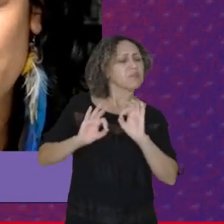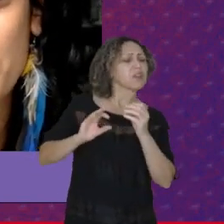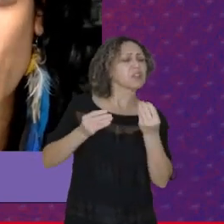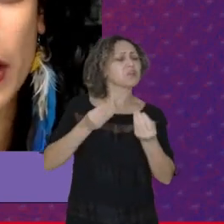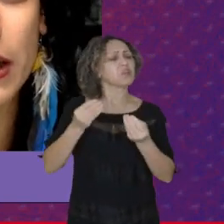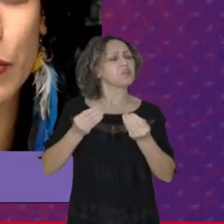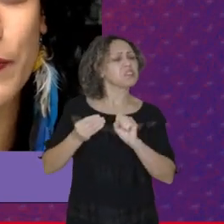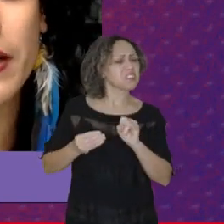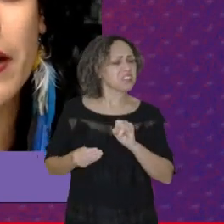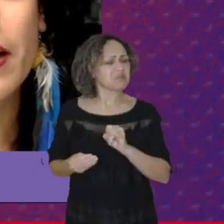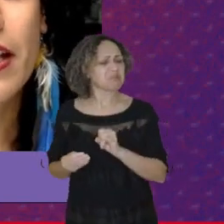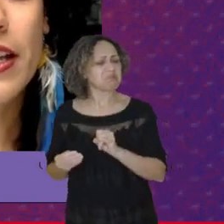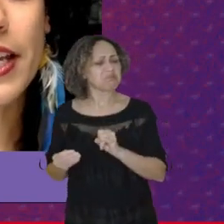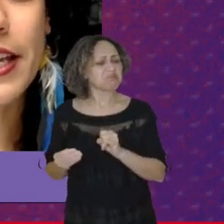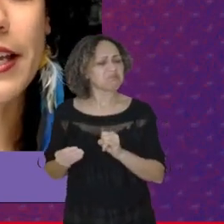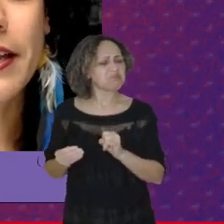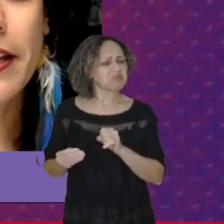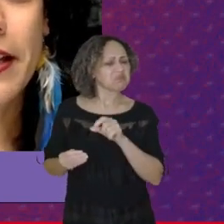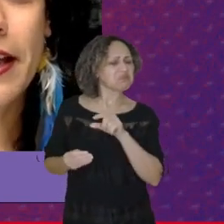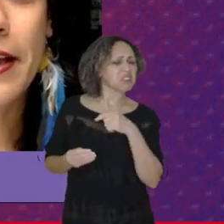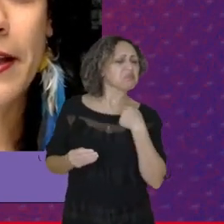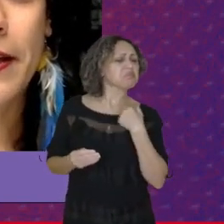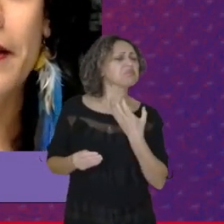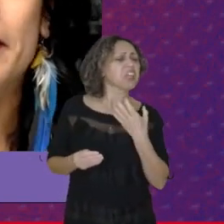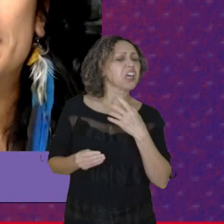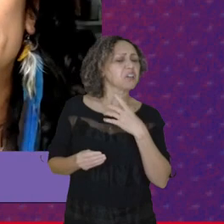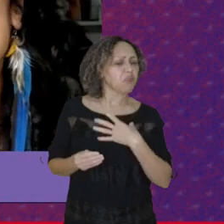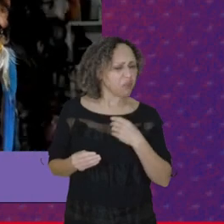filhos ou não, e quando, e